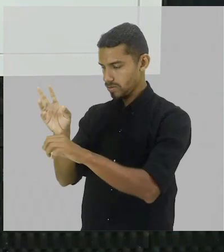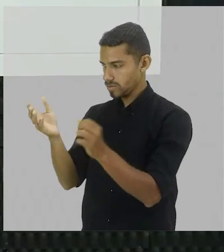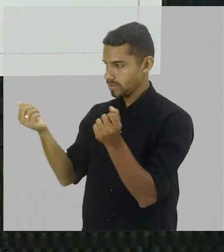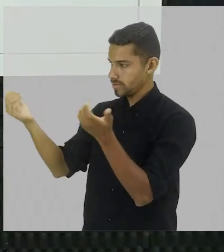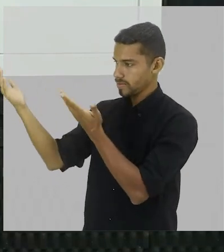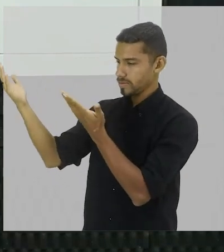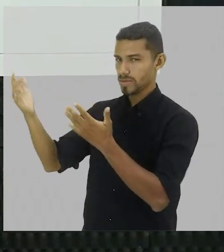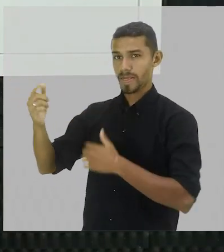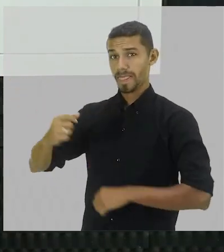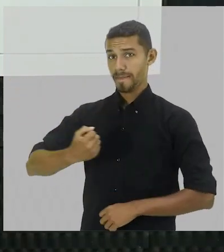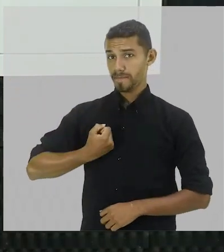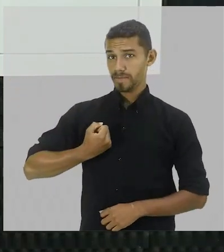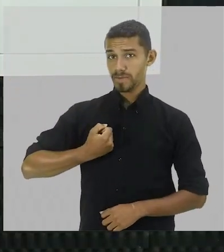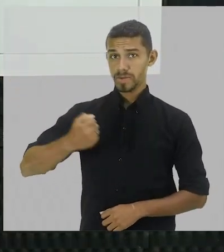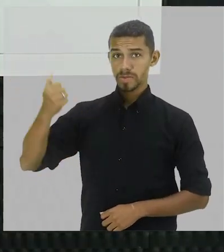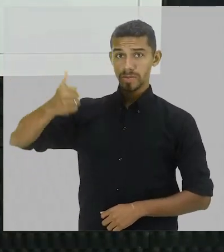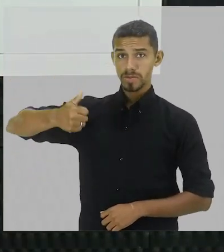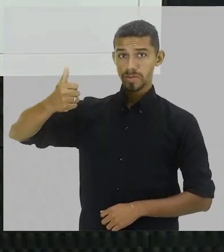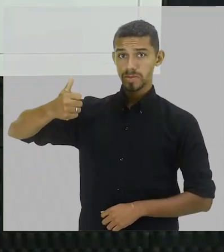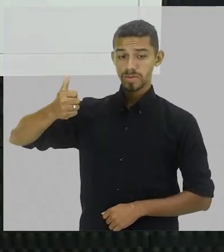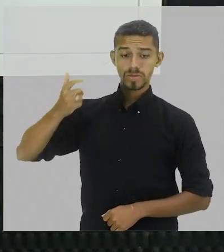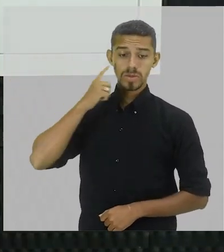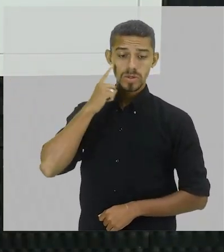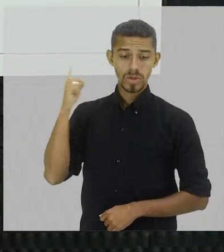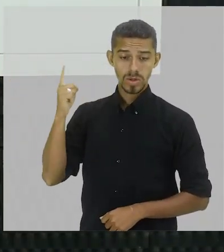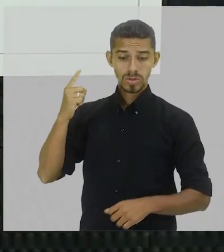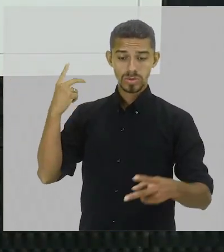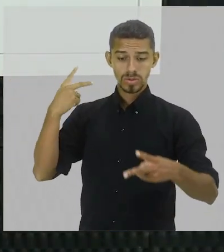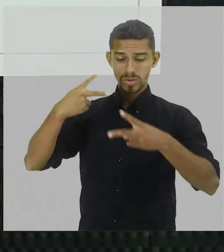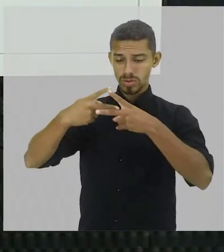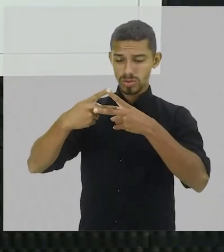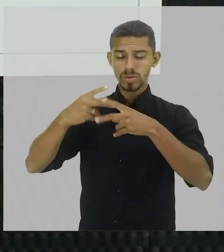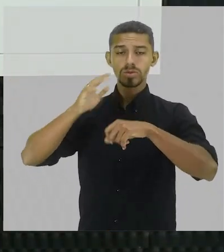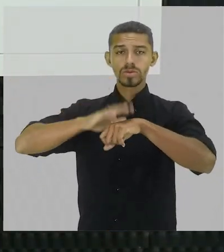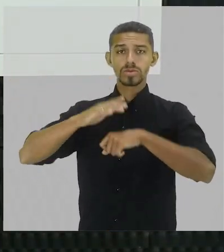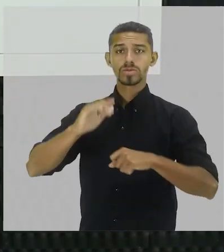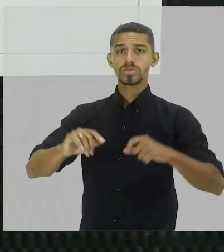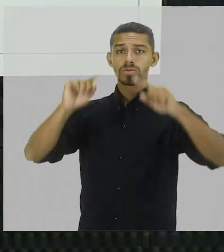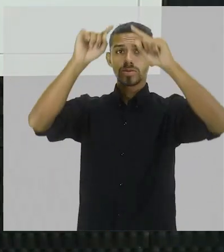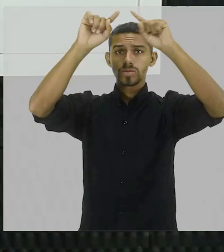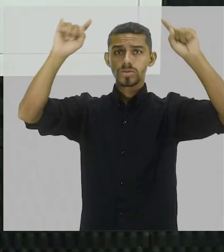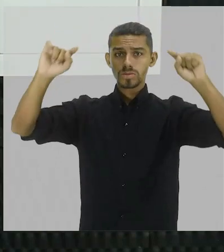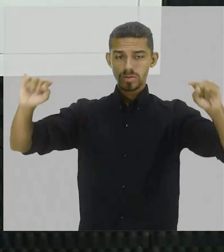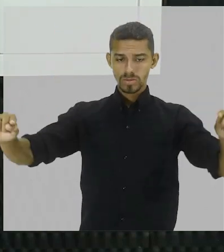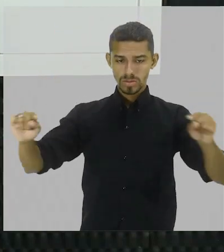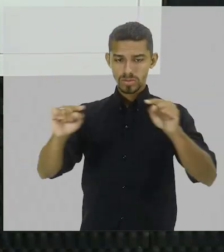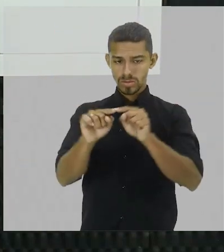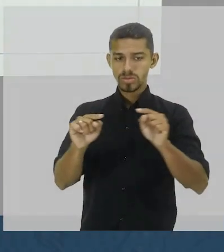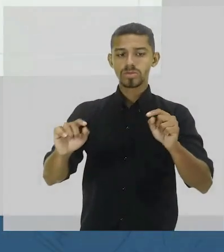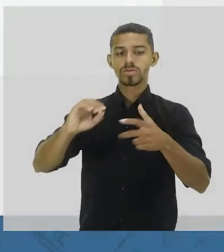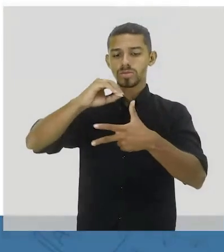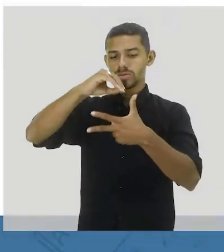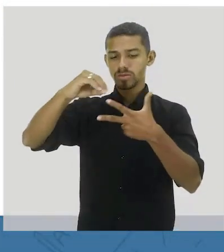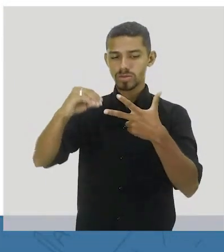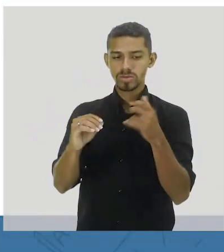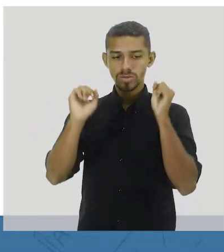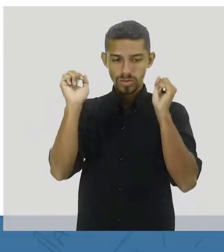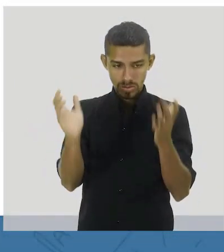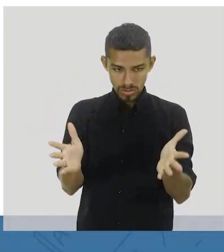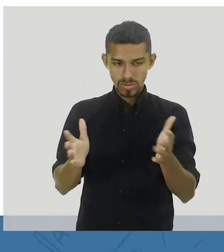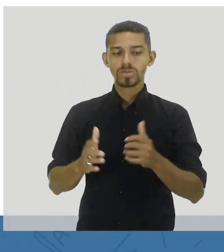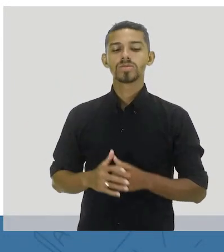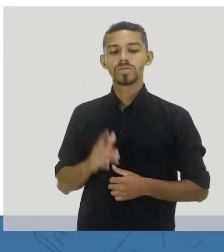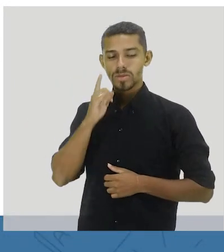questão aqui, uma questão de pirâmide que já caiu em edições passadas no Enem, tá? Muita atenção.